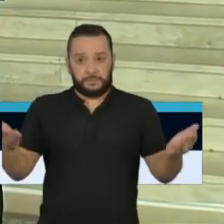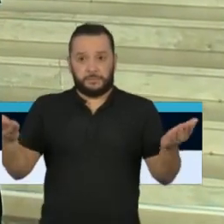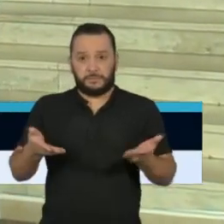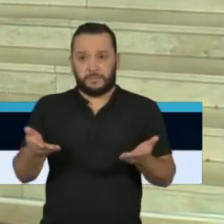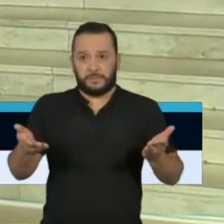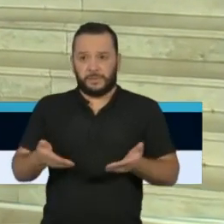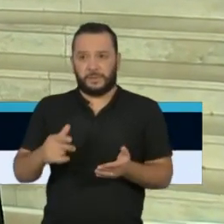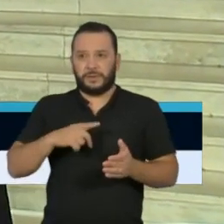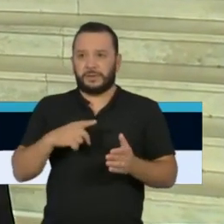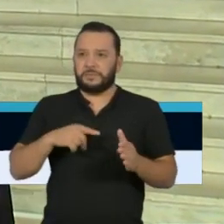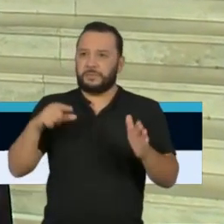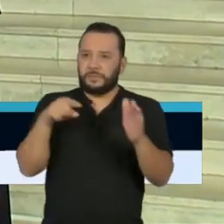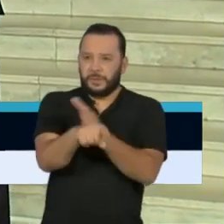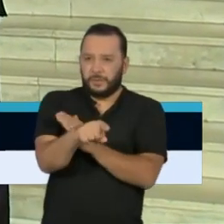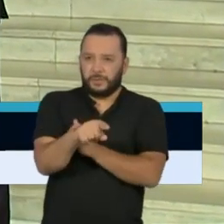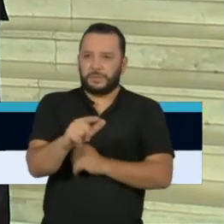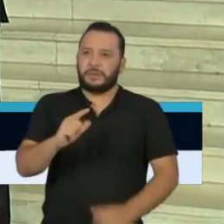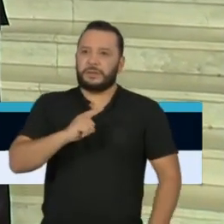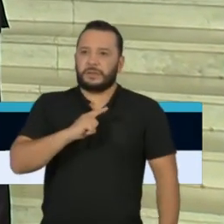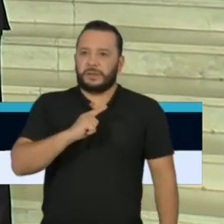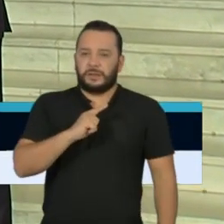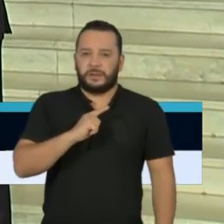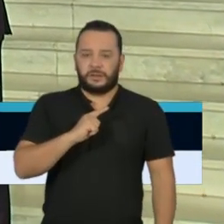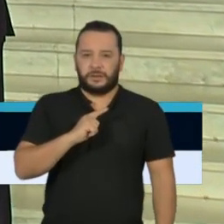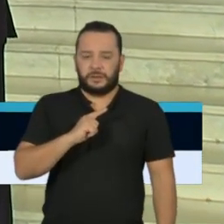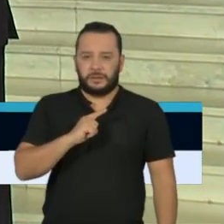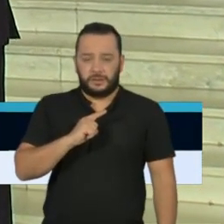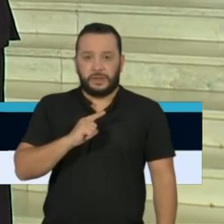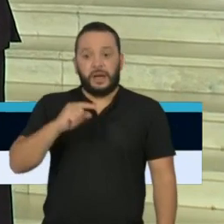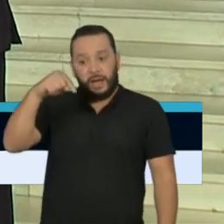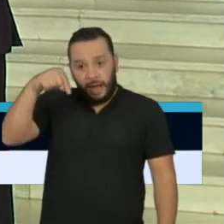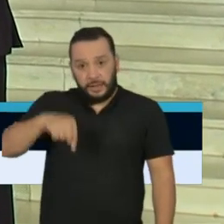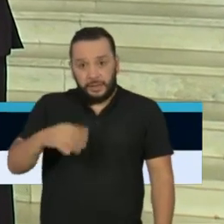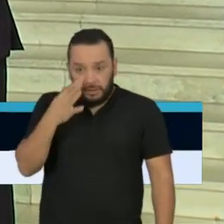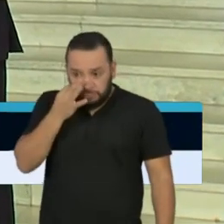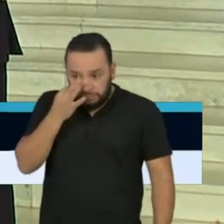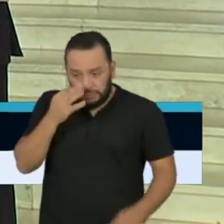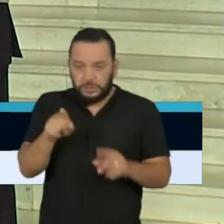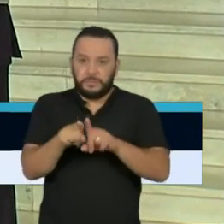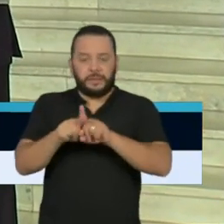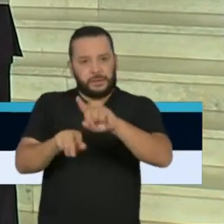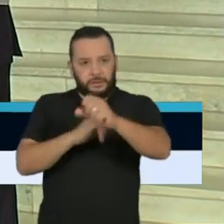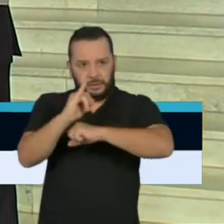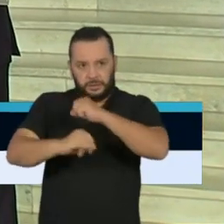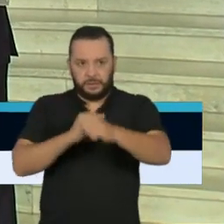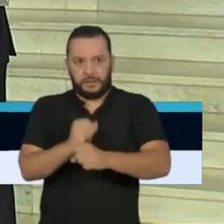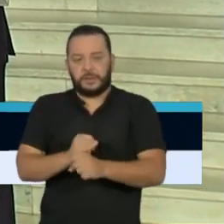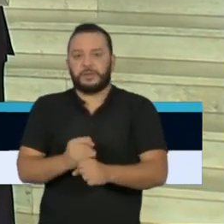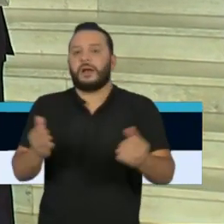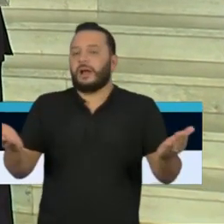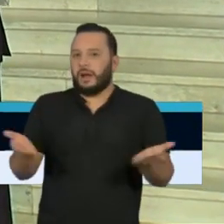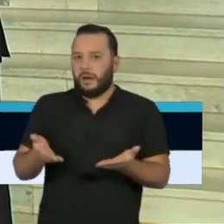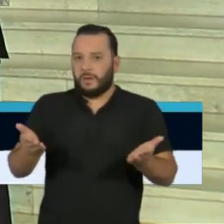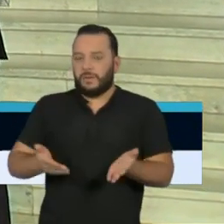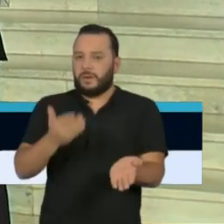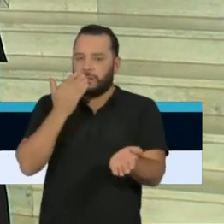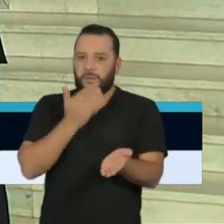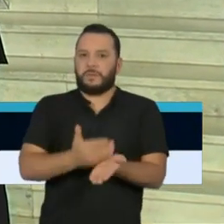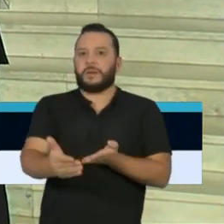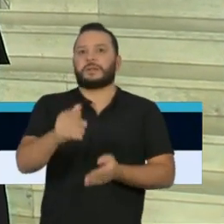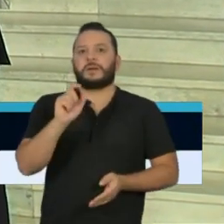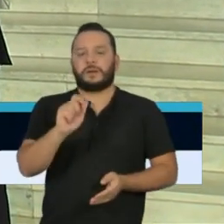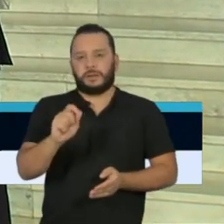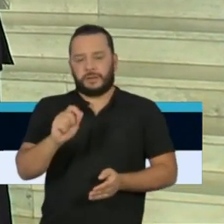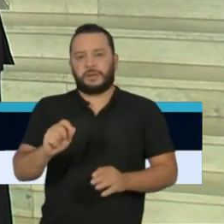como sempre, intercalando presenciais e online. Vamos começar presencialmente com a